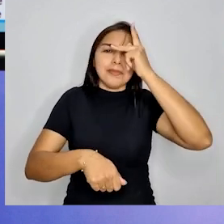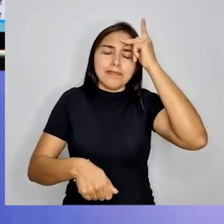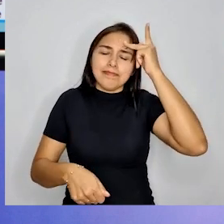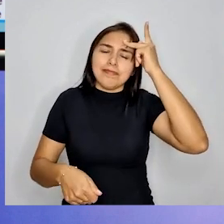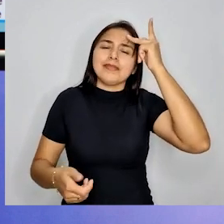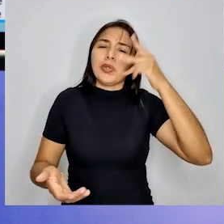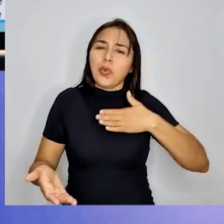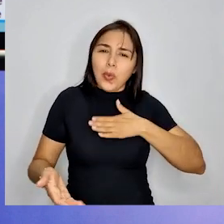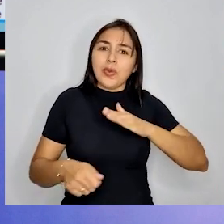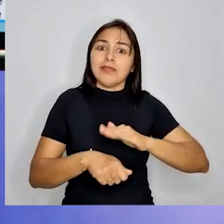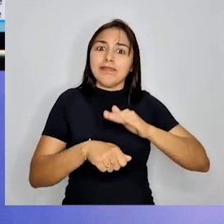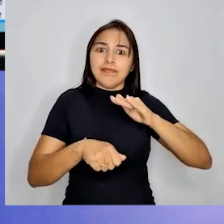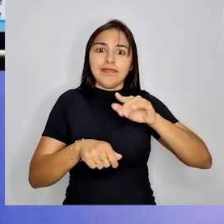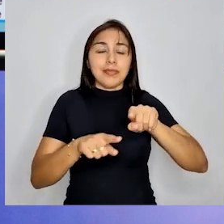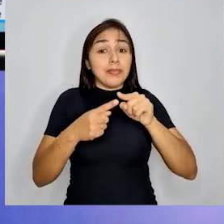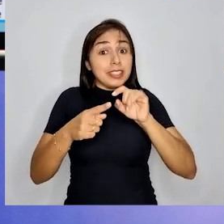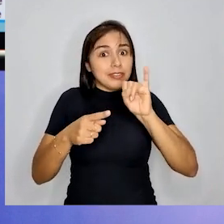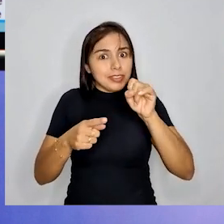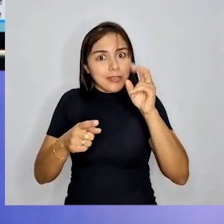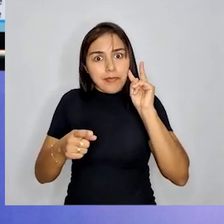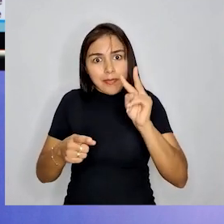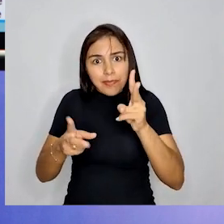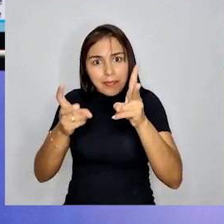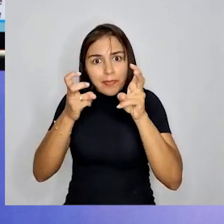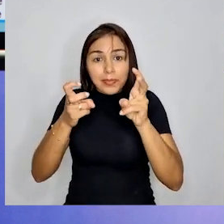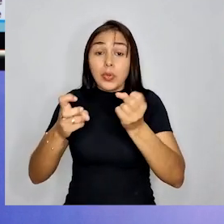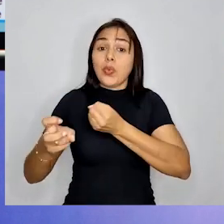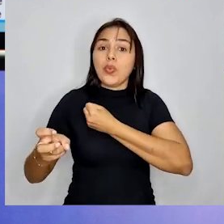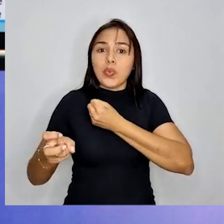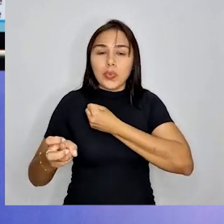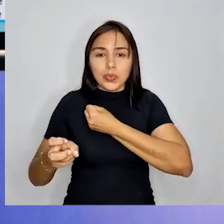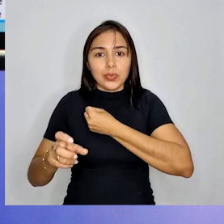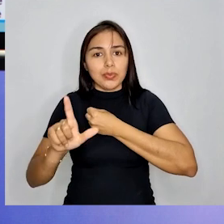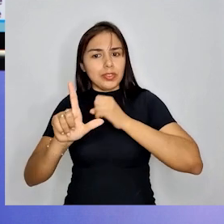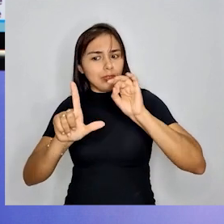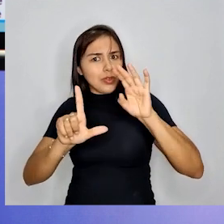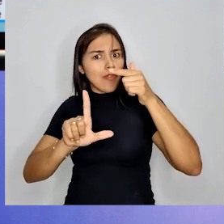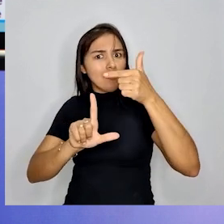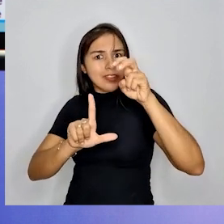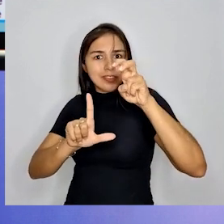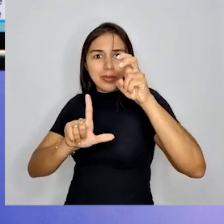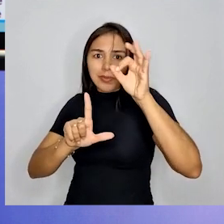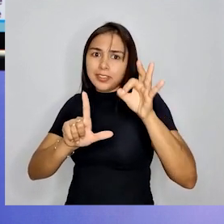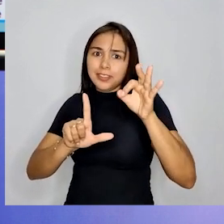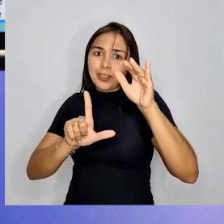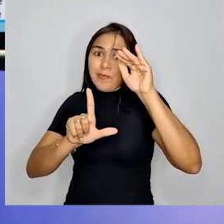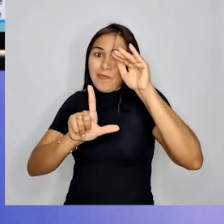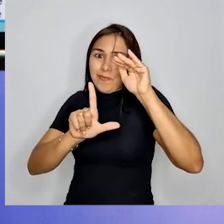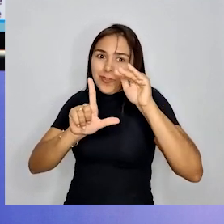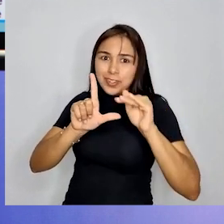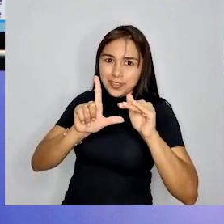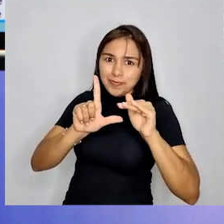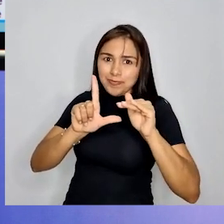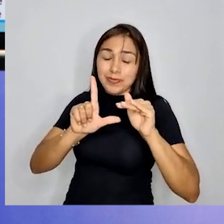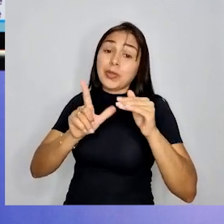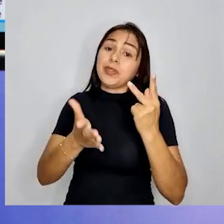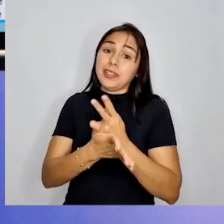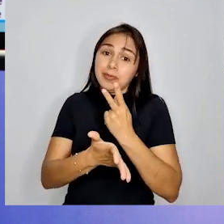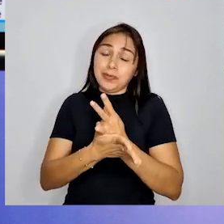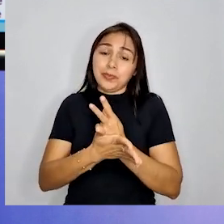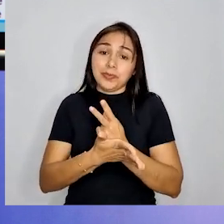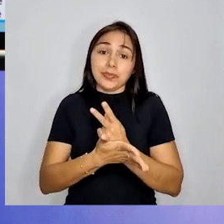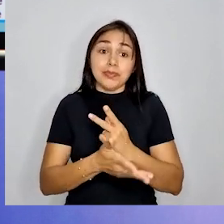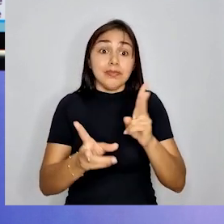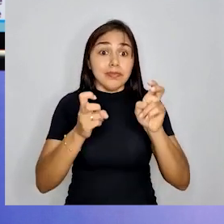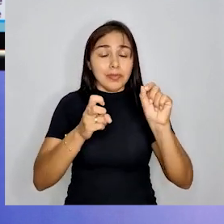E aí se você olhar bem atentamente na verdade isso aqui é só 25% e quem não come chocolate é